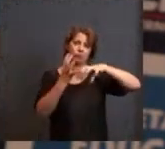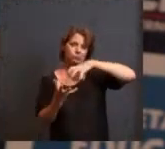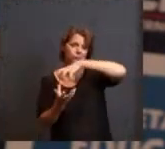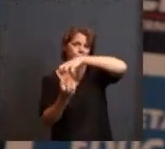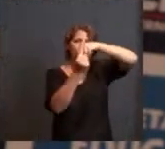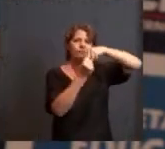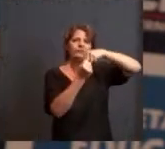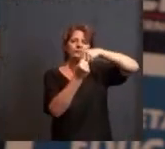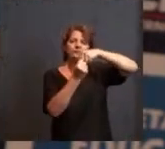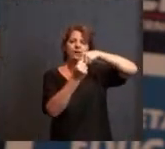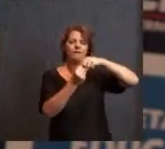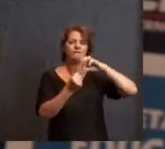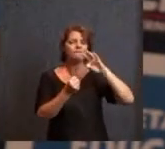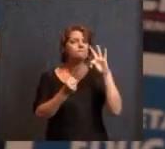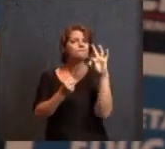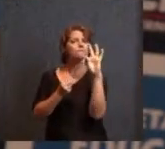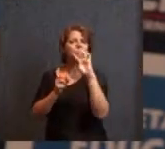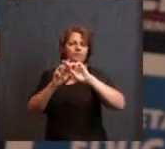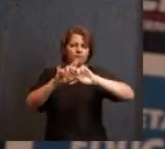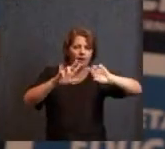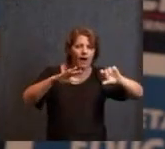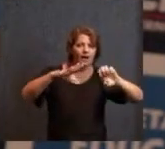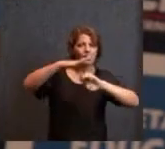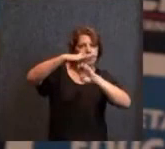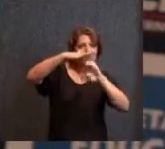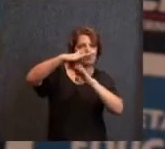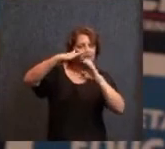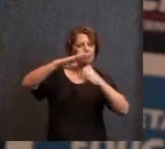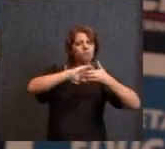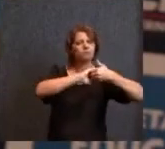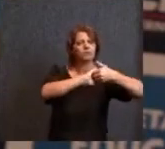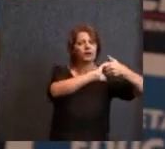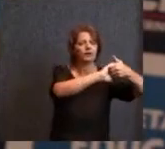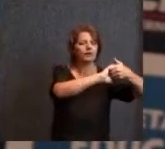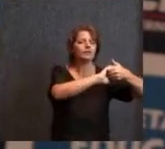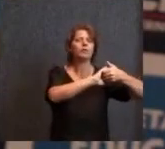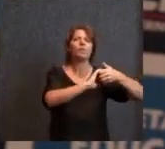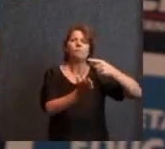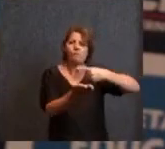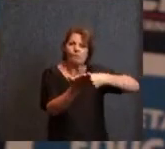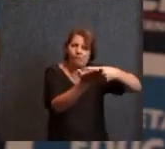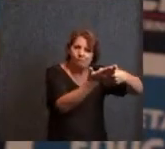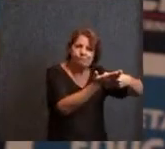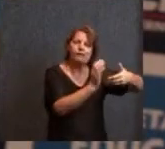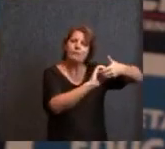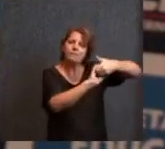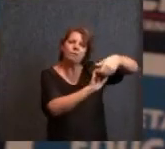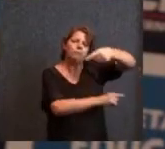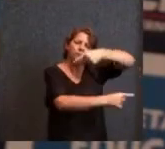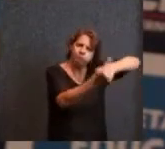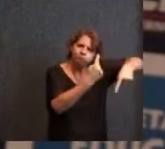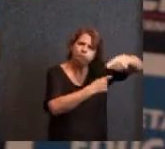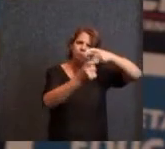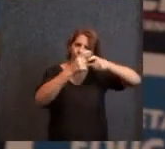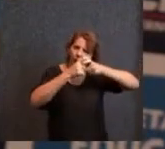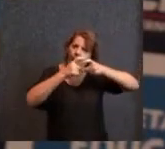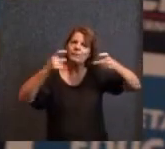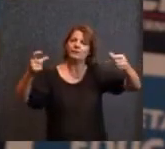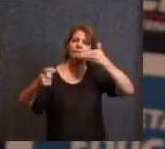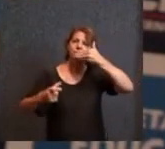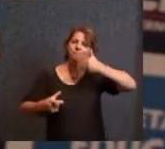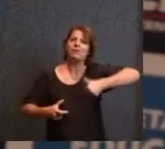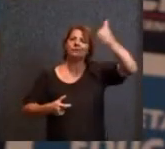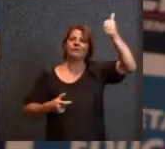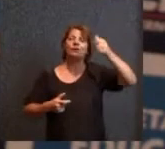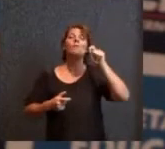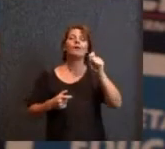com algumas empresas da nossa comunidade, elas vão se ampliar, possibilitando aí um atendimento melhor. Enfim, o que